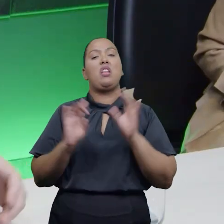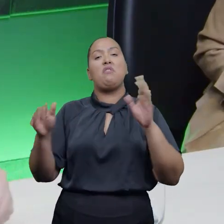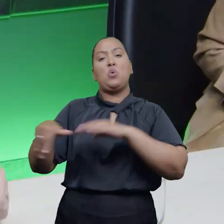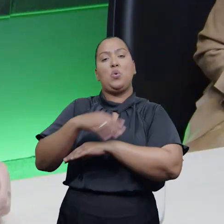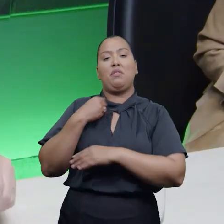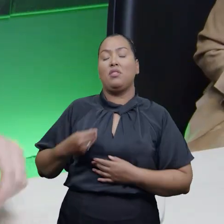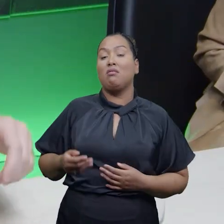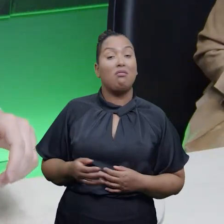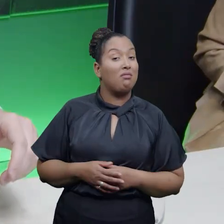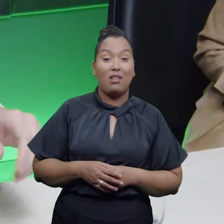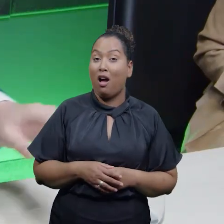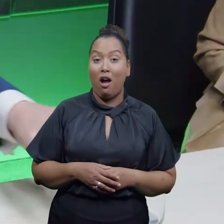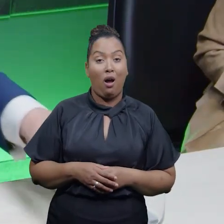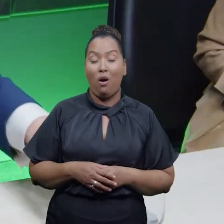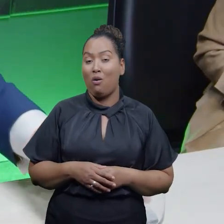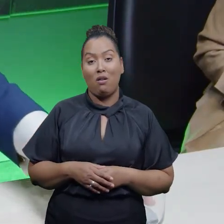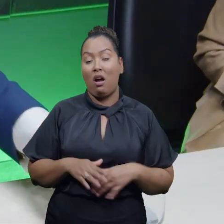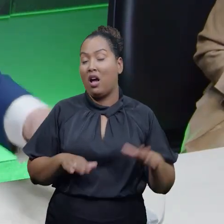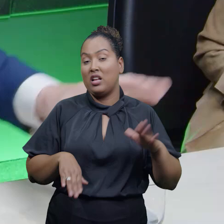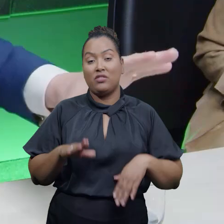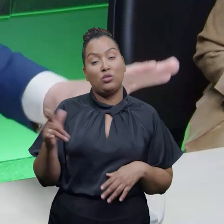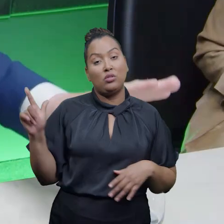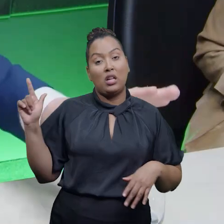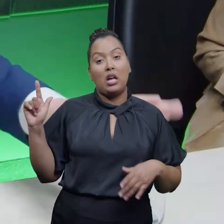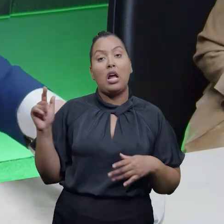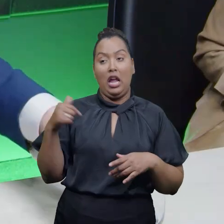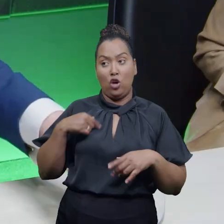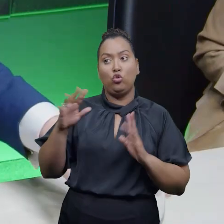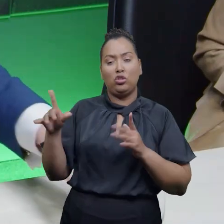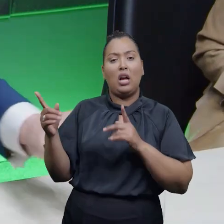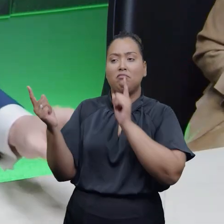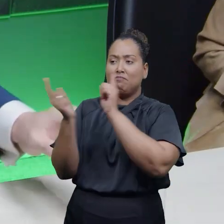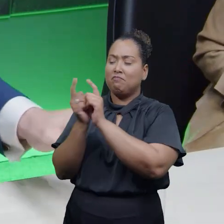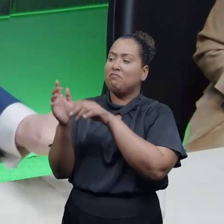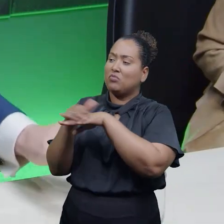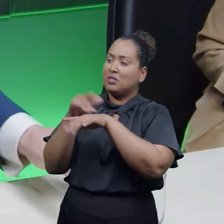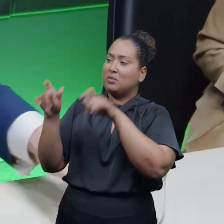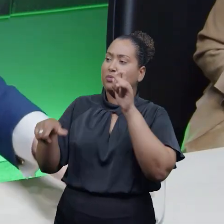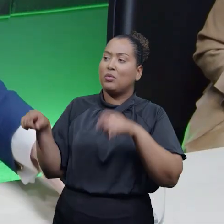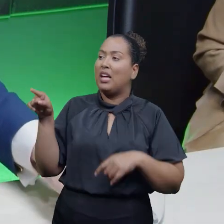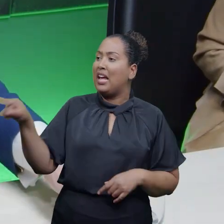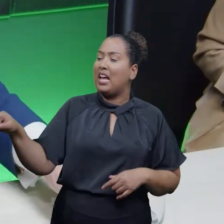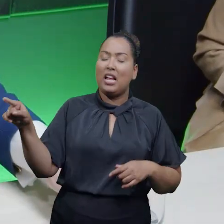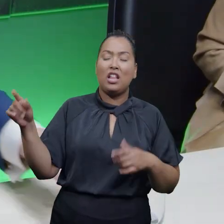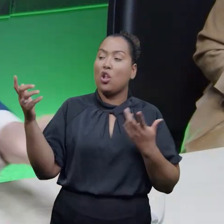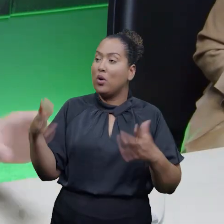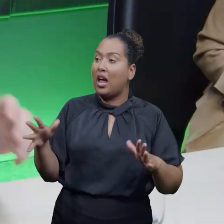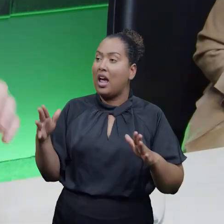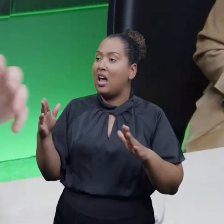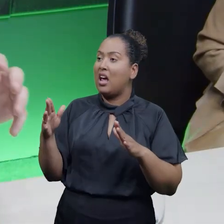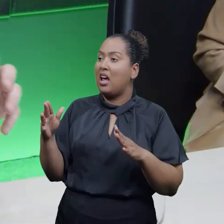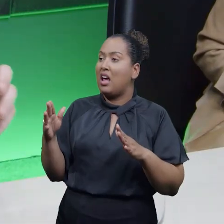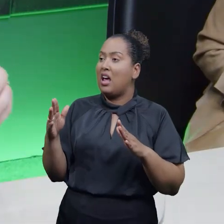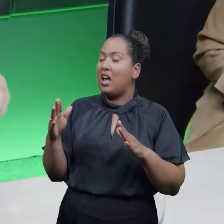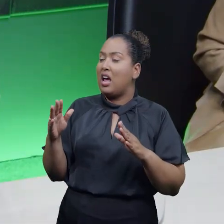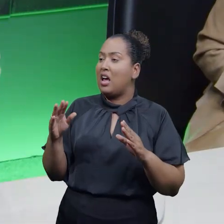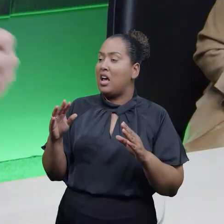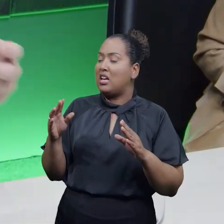que às vezes vem, mas a pessoa, ela não quer. Às vezes a gente fala com alguns gestores, fala, não, mas ela não quer sair da rua. Eu falo, cara,